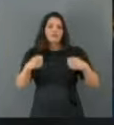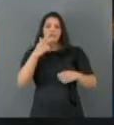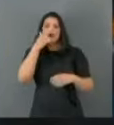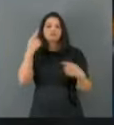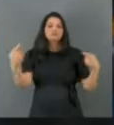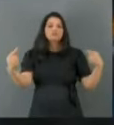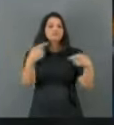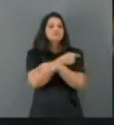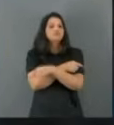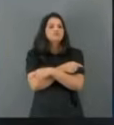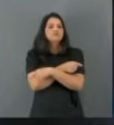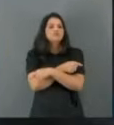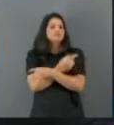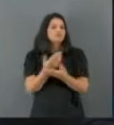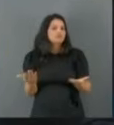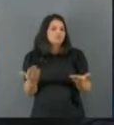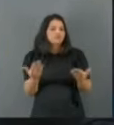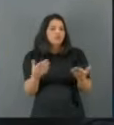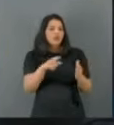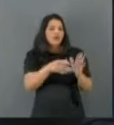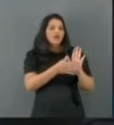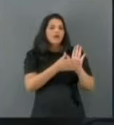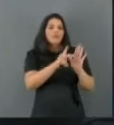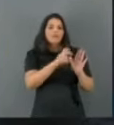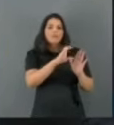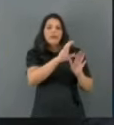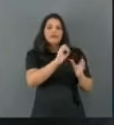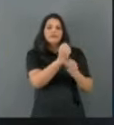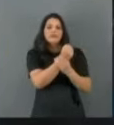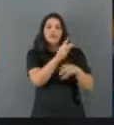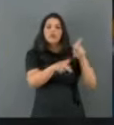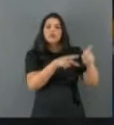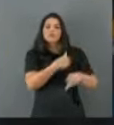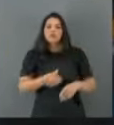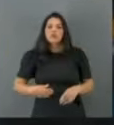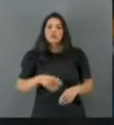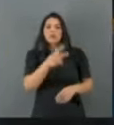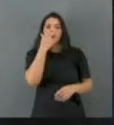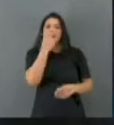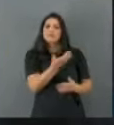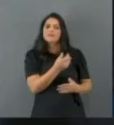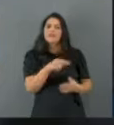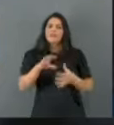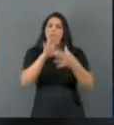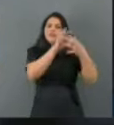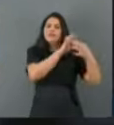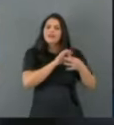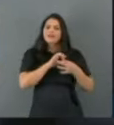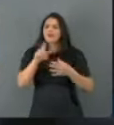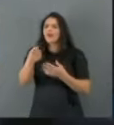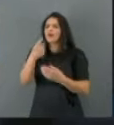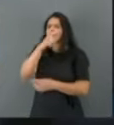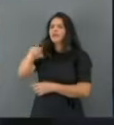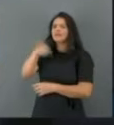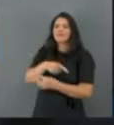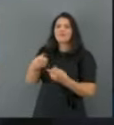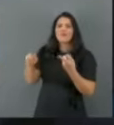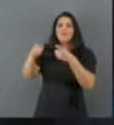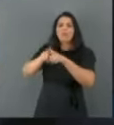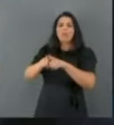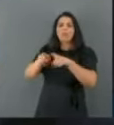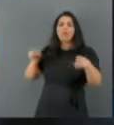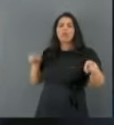da própria ideia da PEC da segurança pública. Então, a primeira indagação que eu faria a Vossa Excelência seria